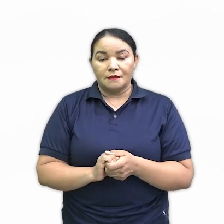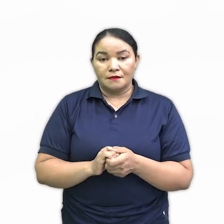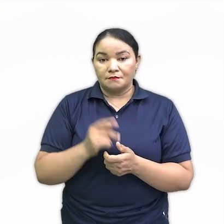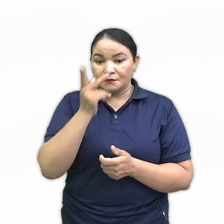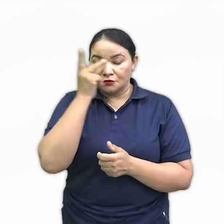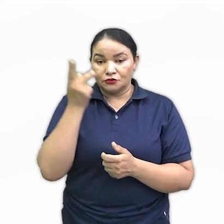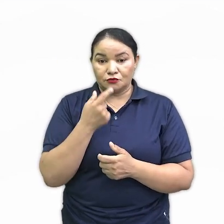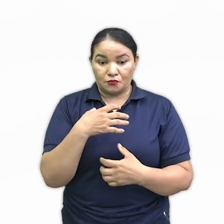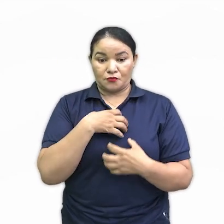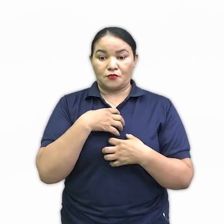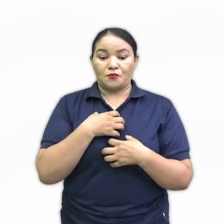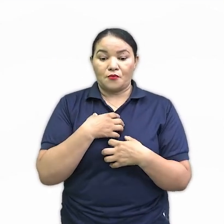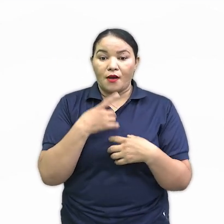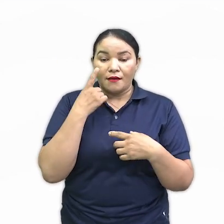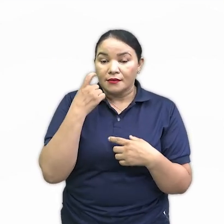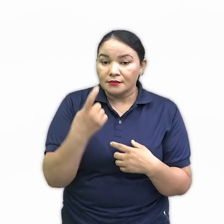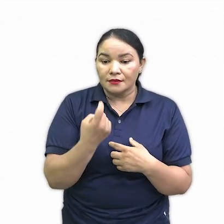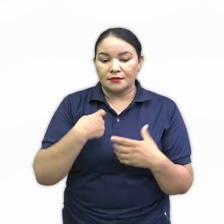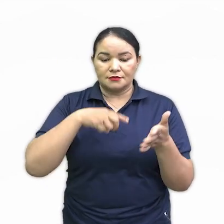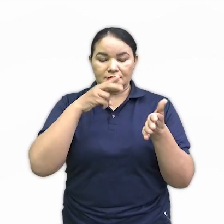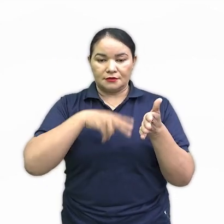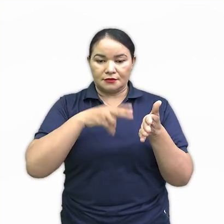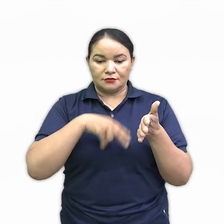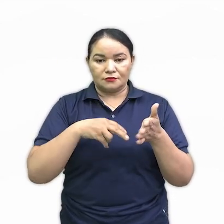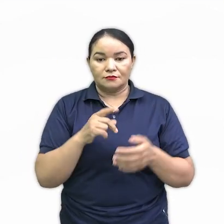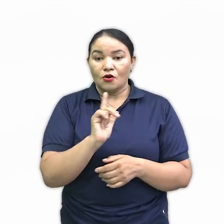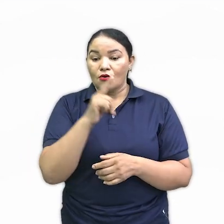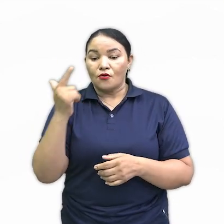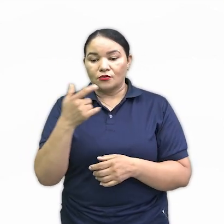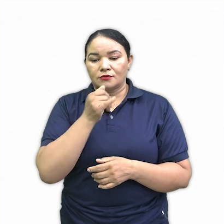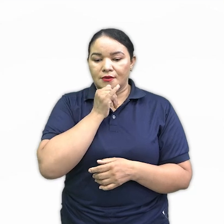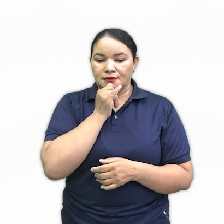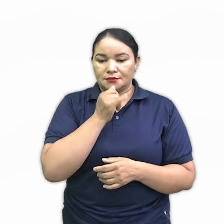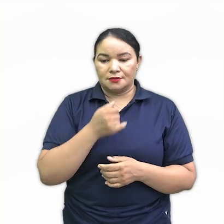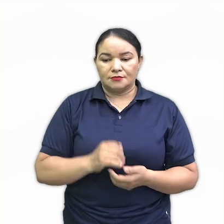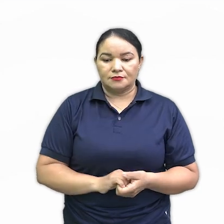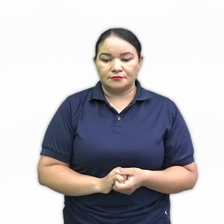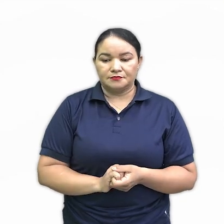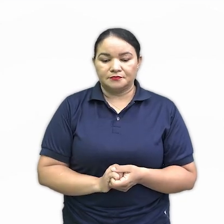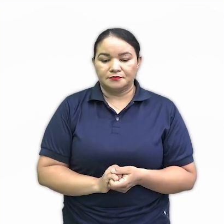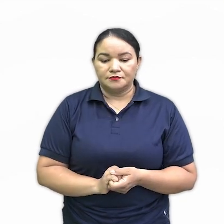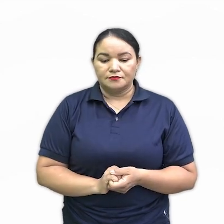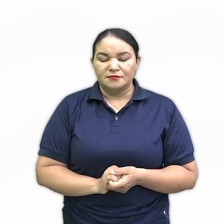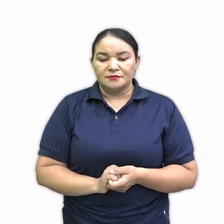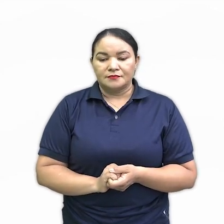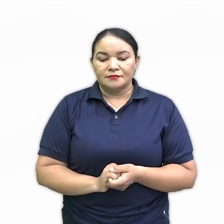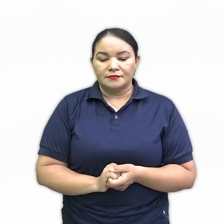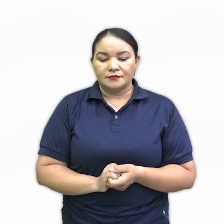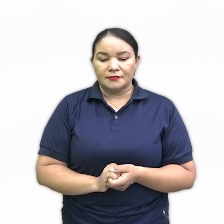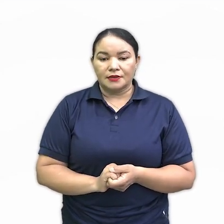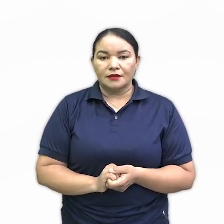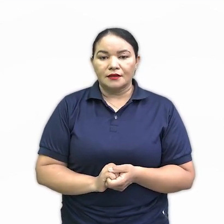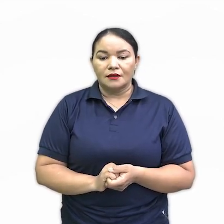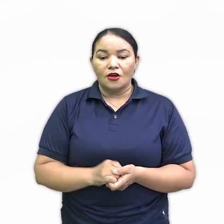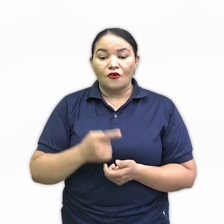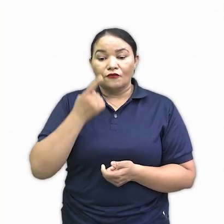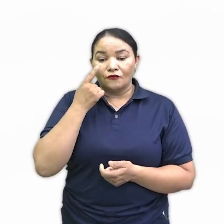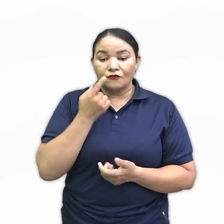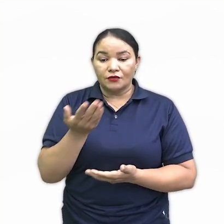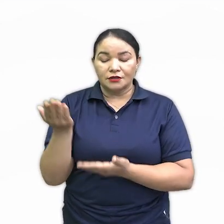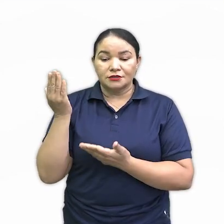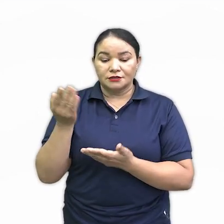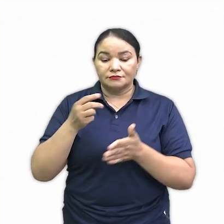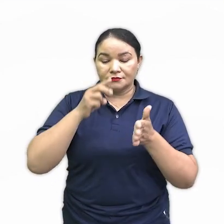sua audiência. E aqui nós temos um exemplo, ele fala, statistics show unemployment at